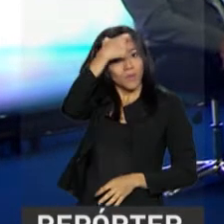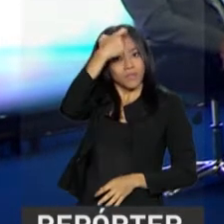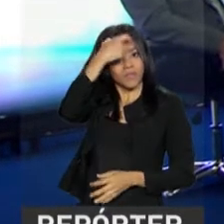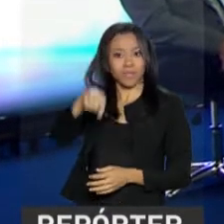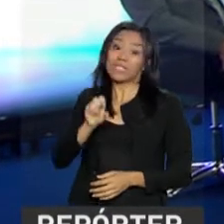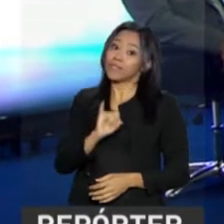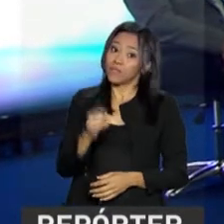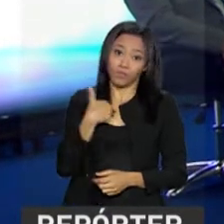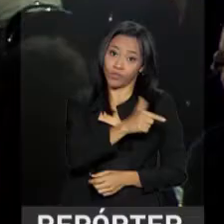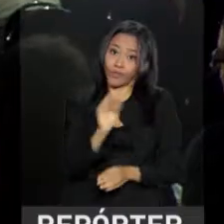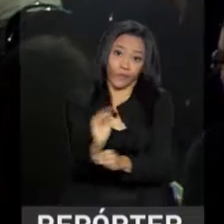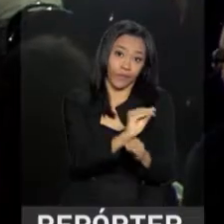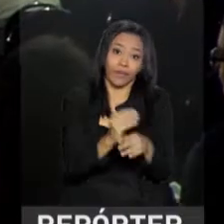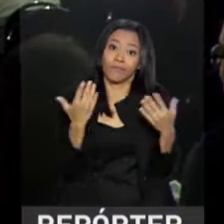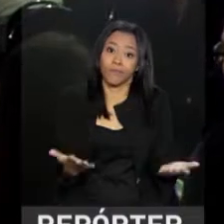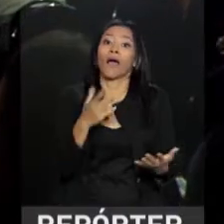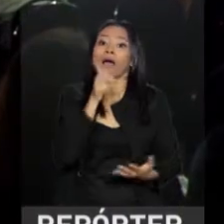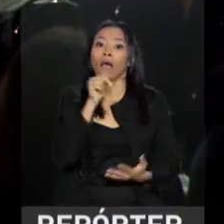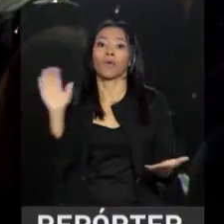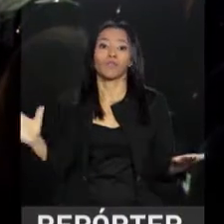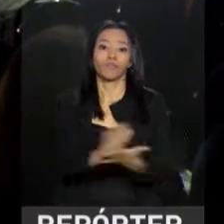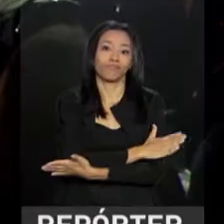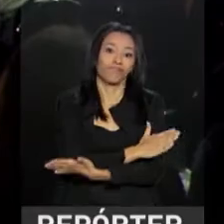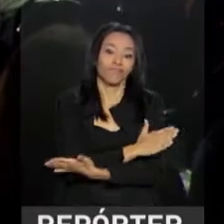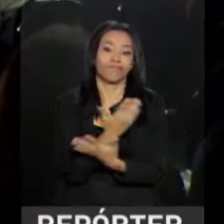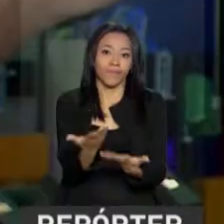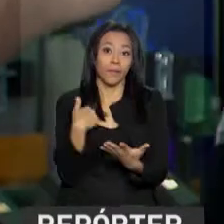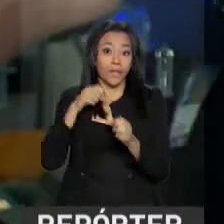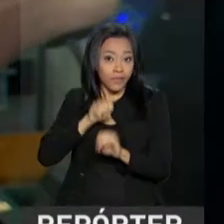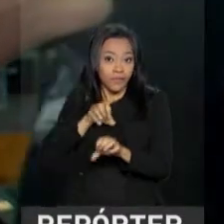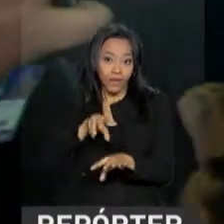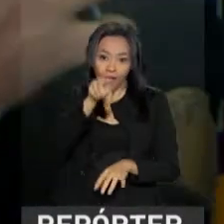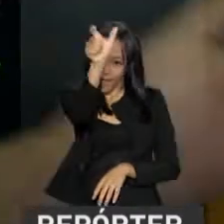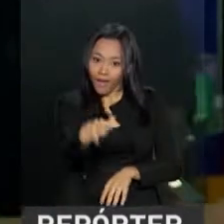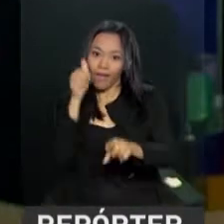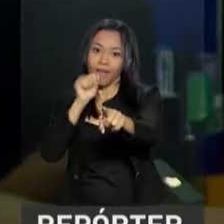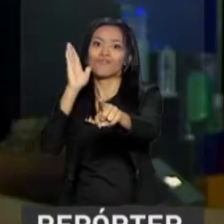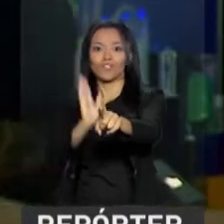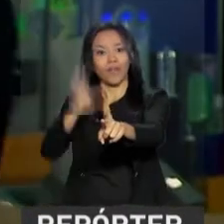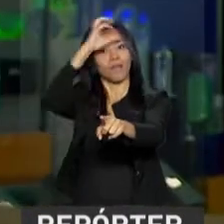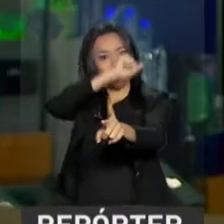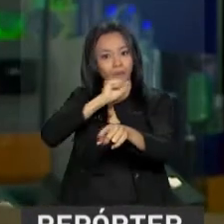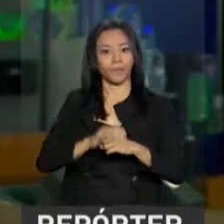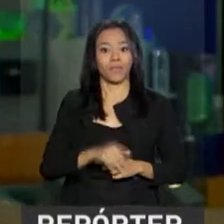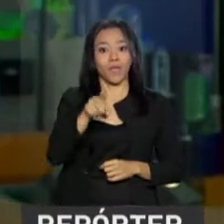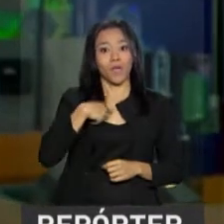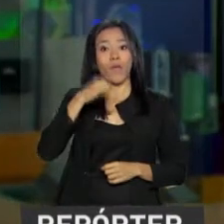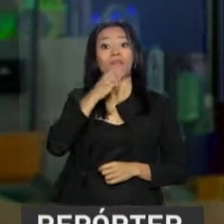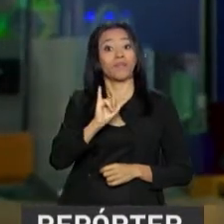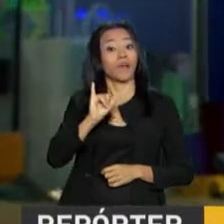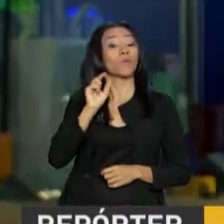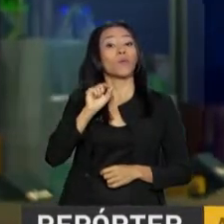que se não for cuidada a água pode acabar essa lição alana já aprendeu é evitado de demorar no